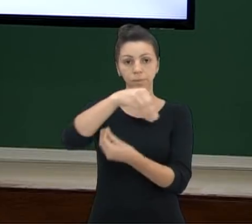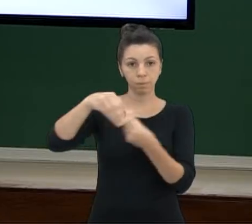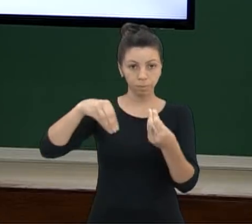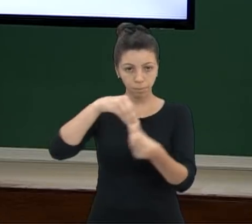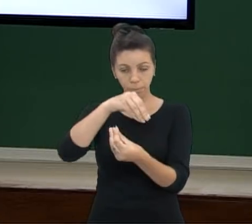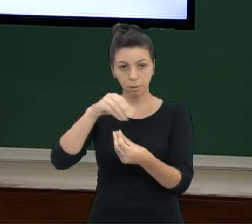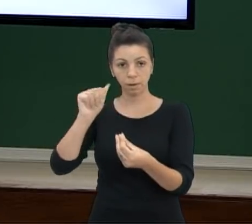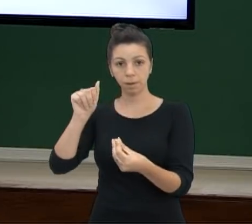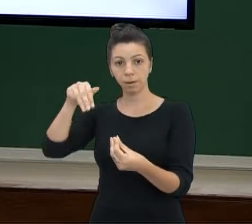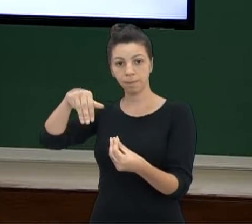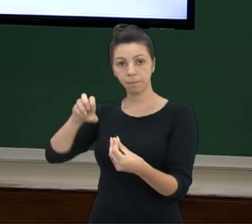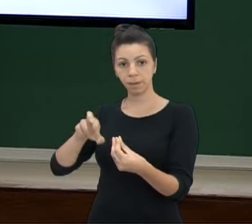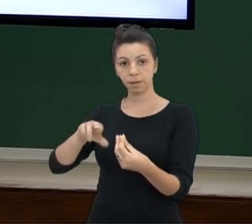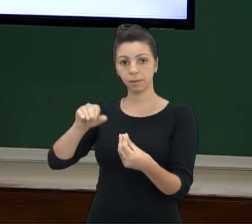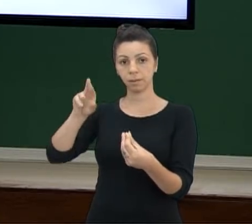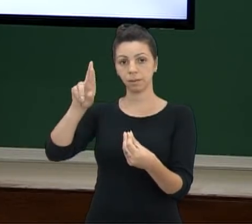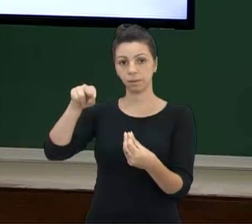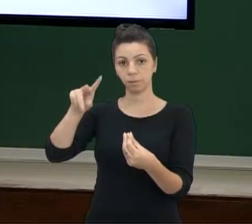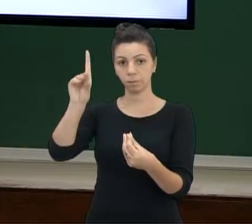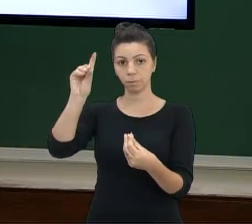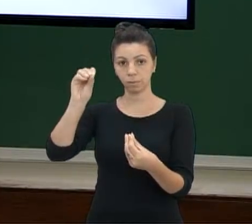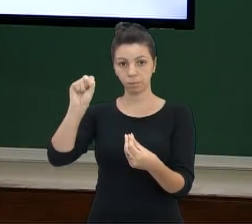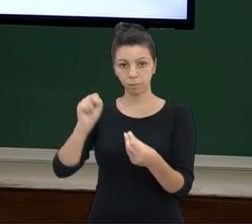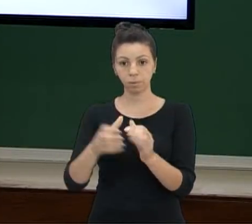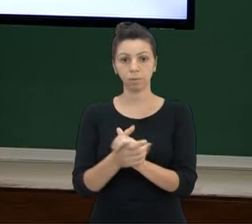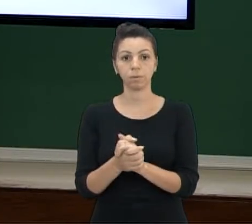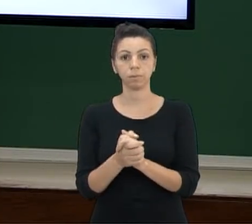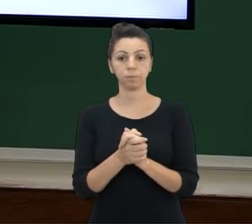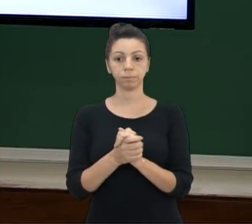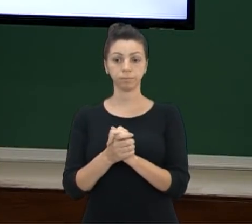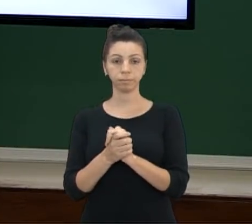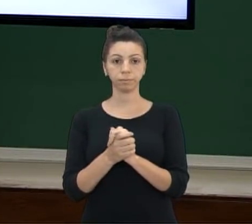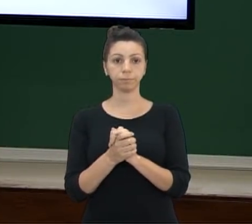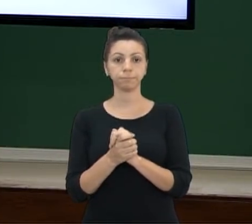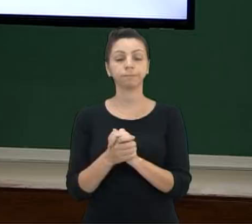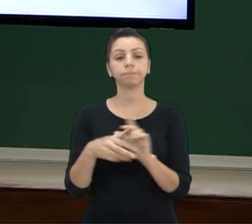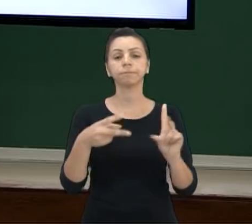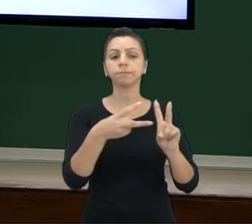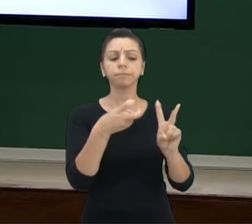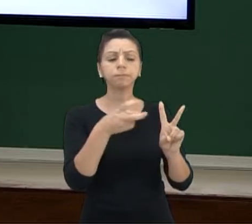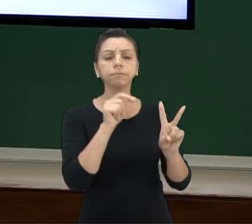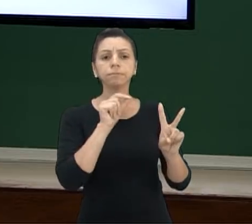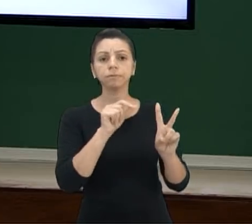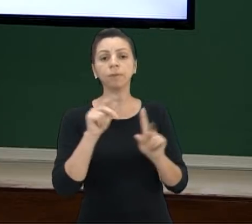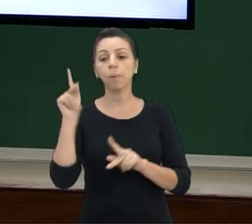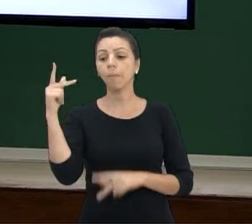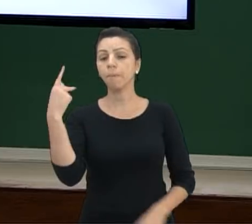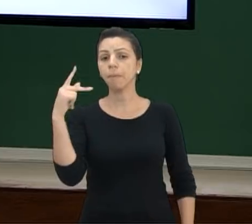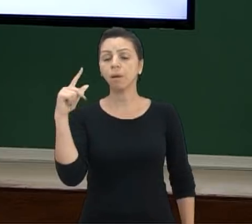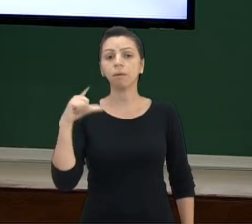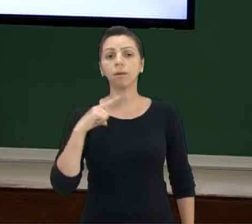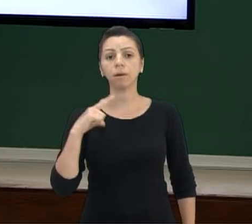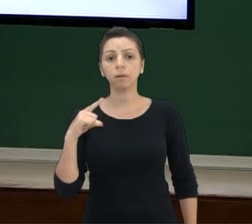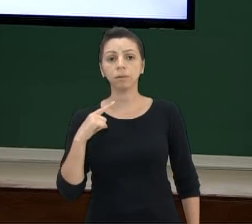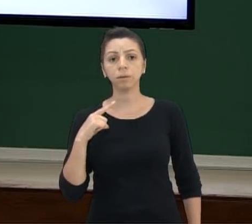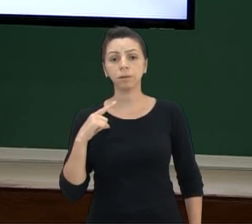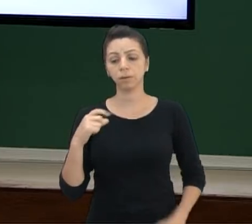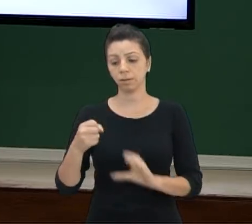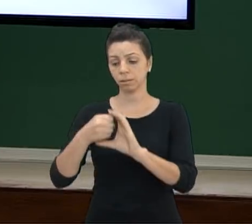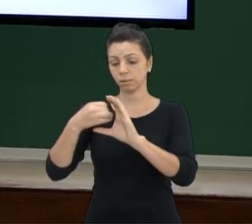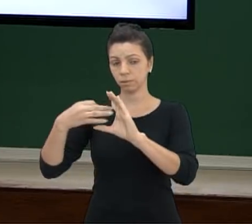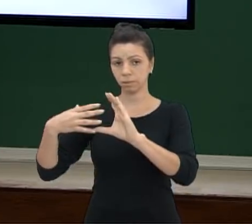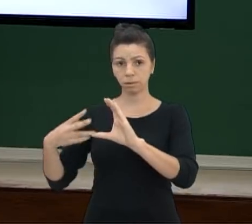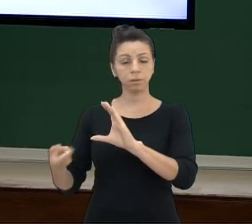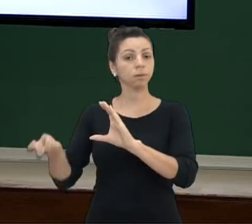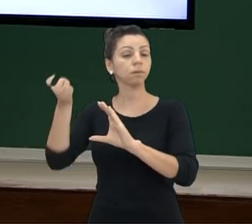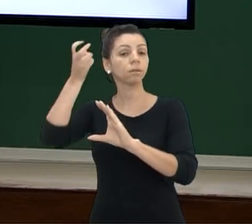Argentina e do Uruguai em função de quê? O Paraguai ele tem nos seus traços